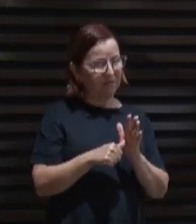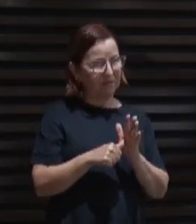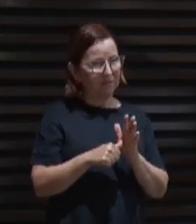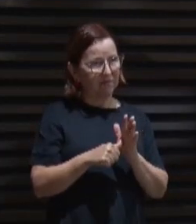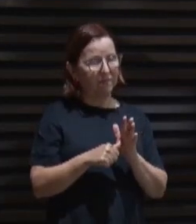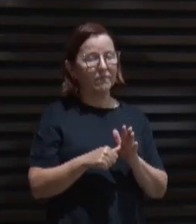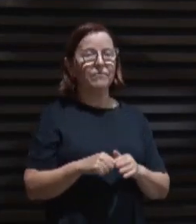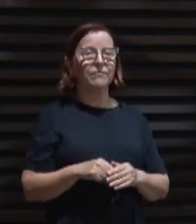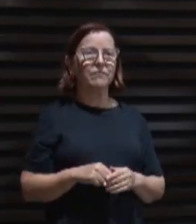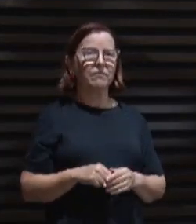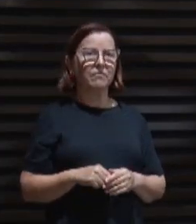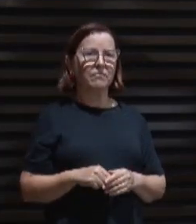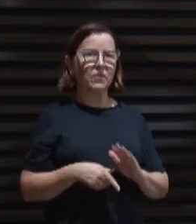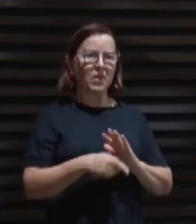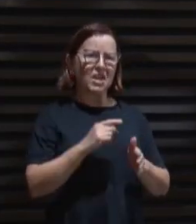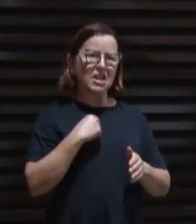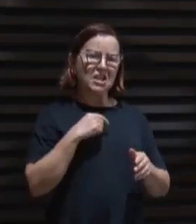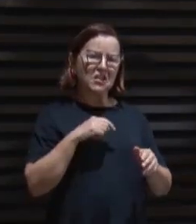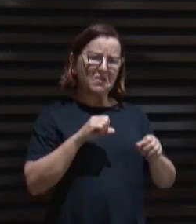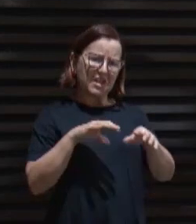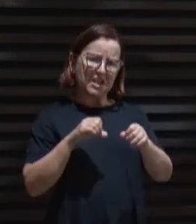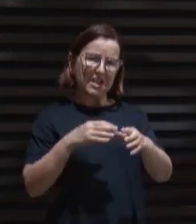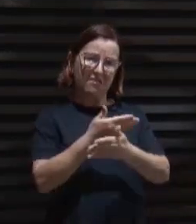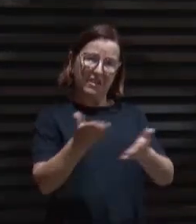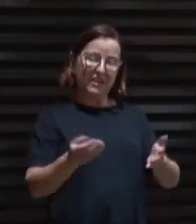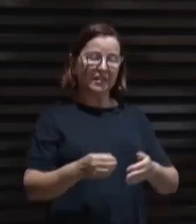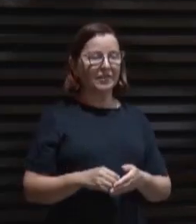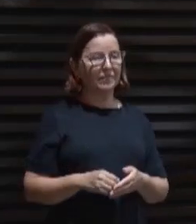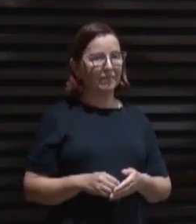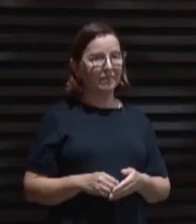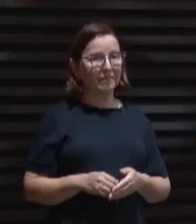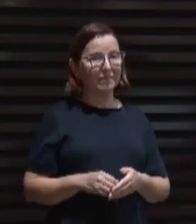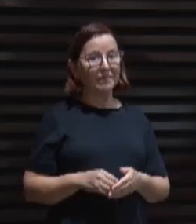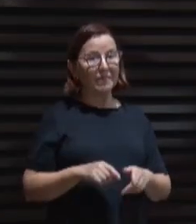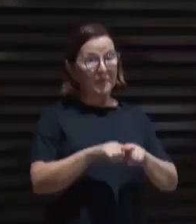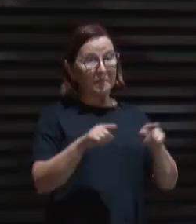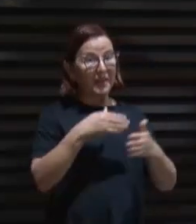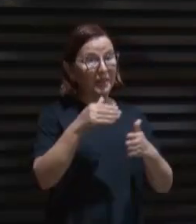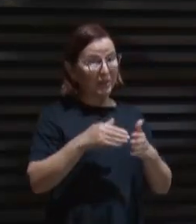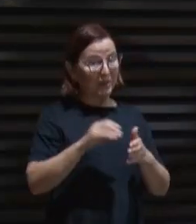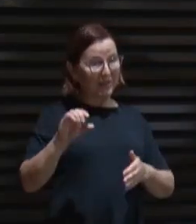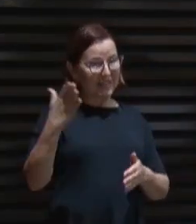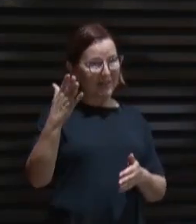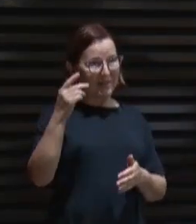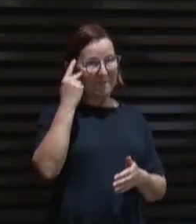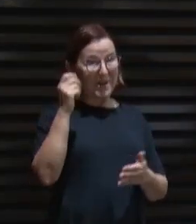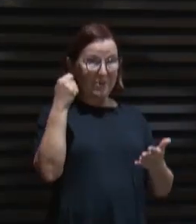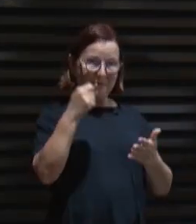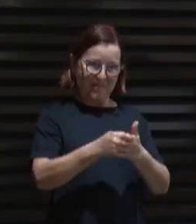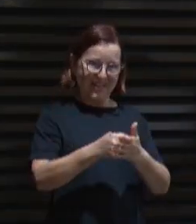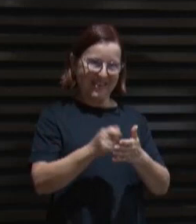Eu ensinava lá. Vamos continuar. Tudo isto, porém, aconteceu para que se cumprissem